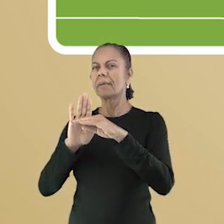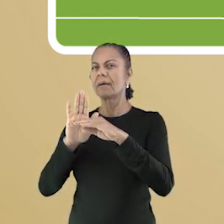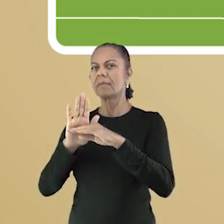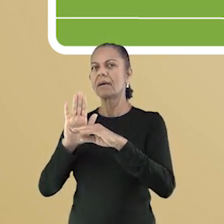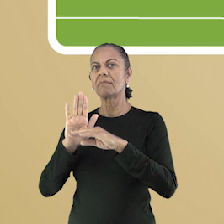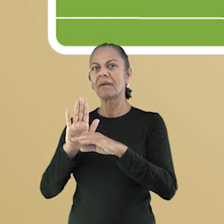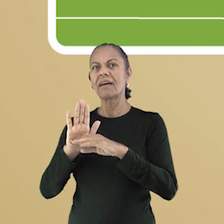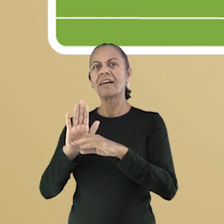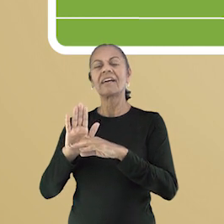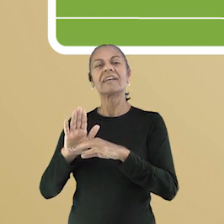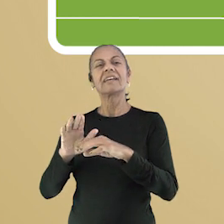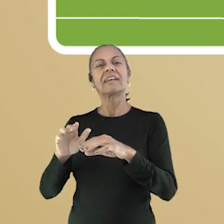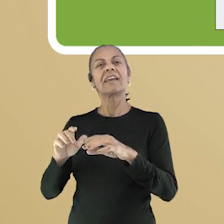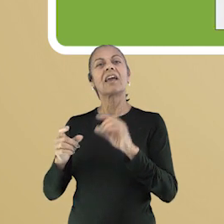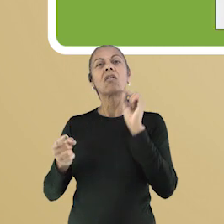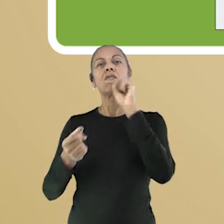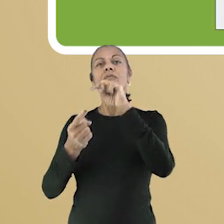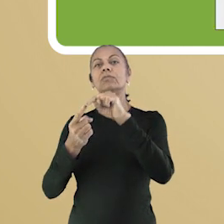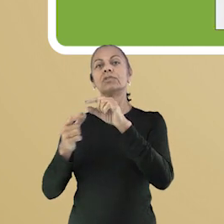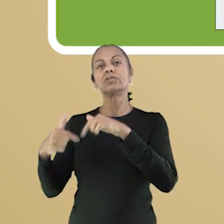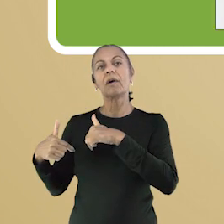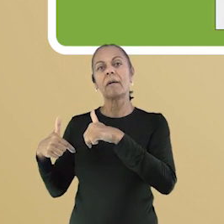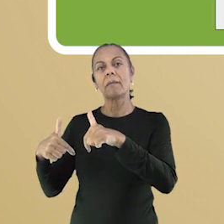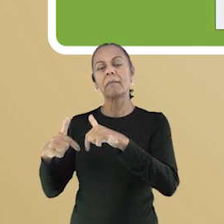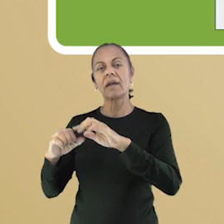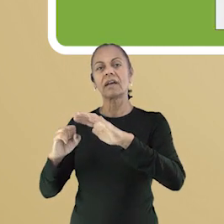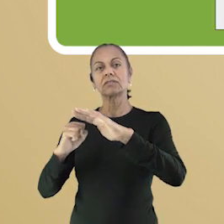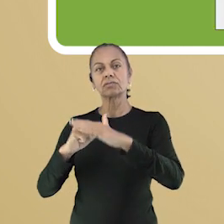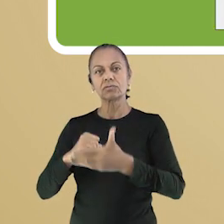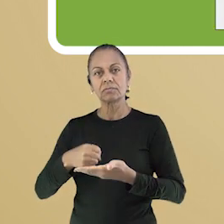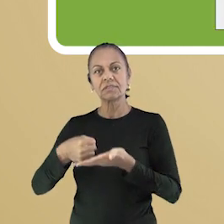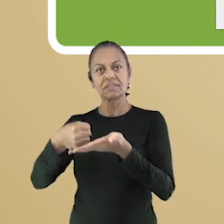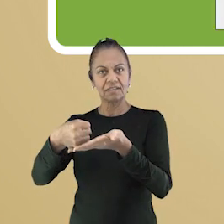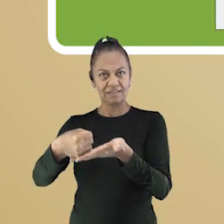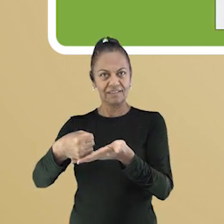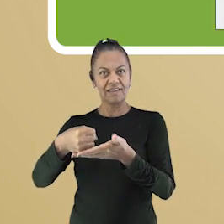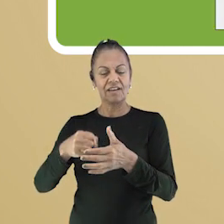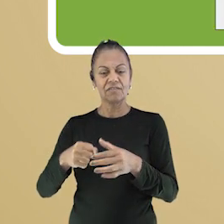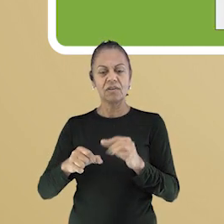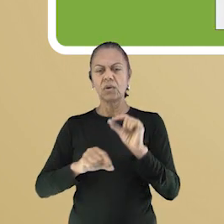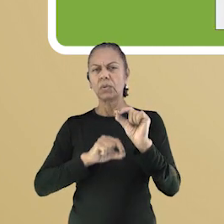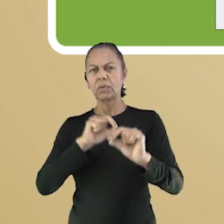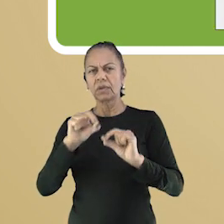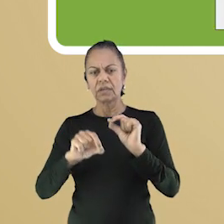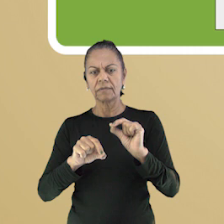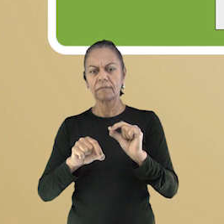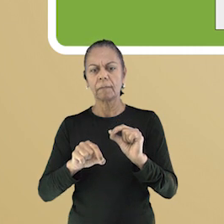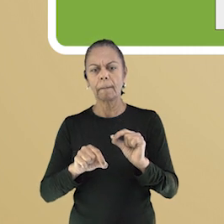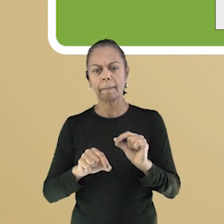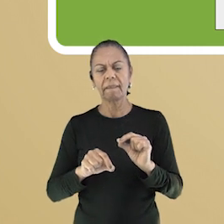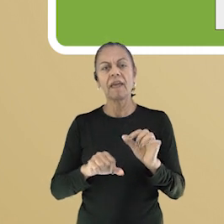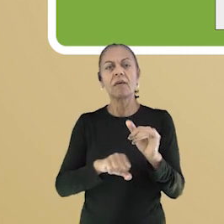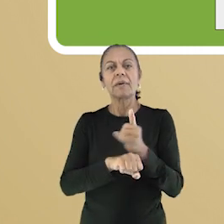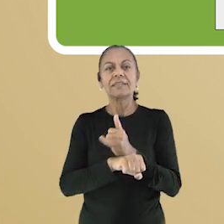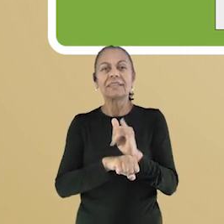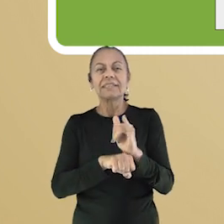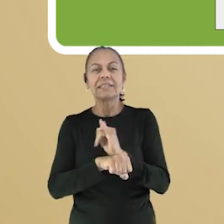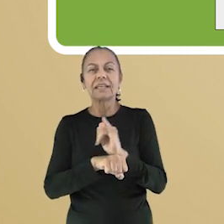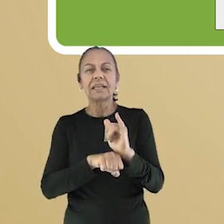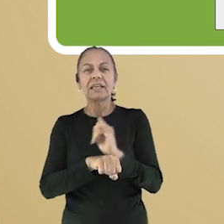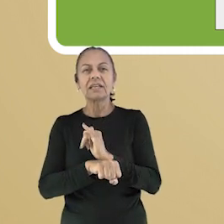desenvolvimento sustentável. A primeira prática sustentável é baseada no sistema de plantio direto. E o que é